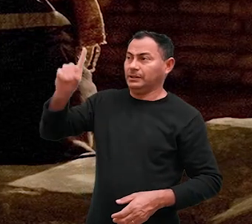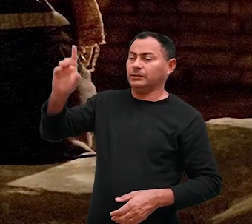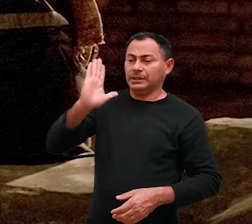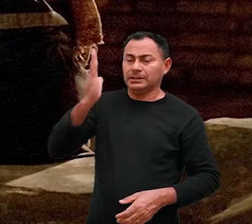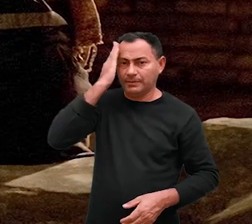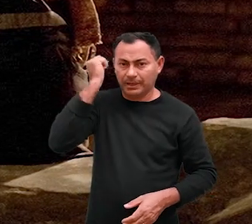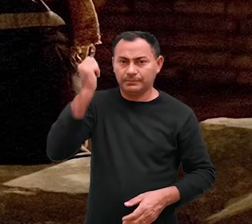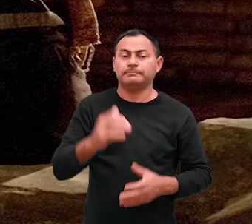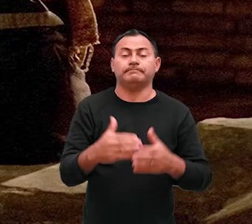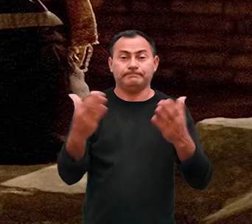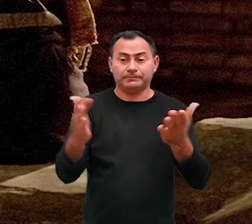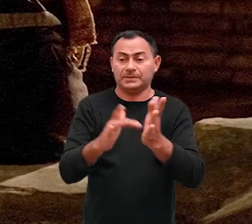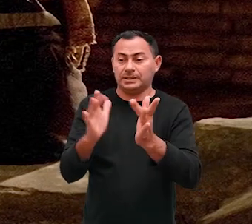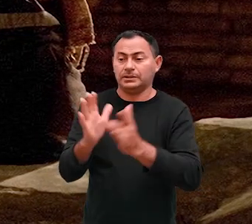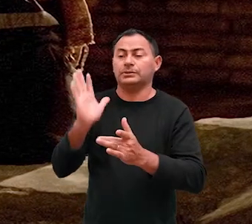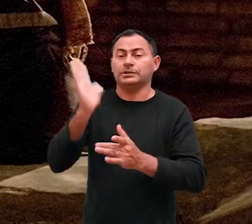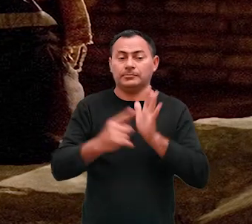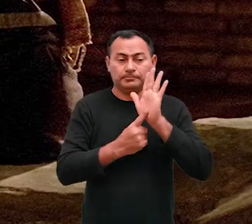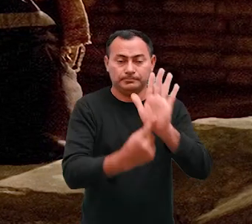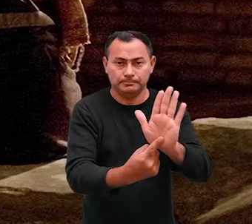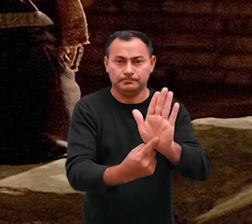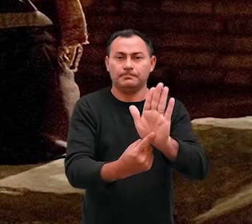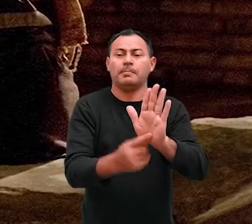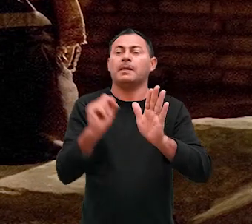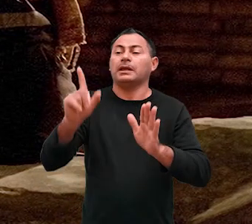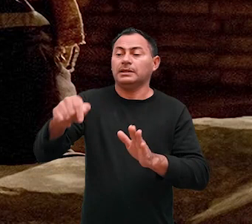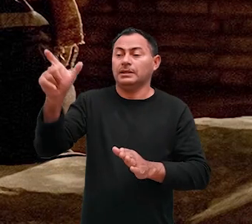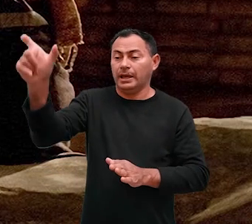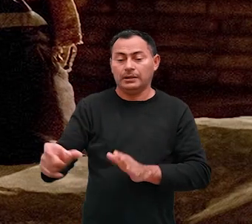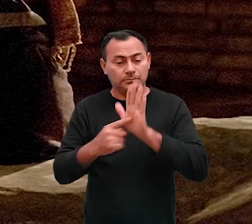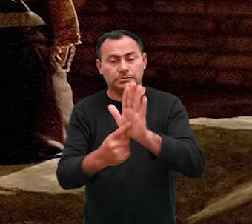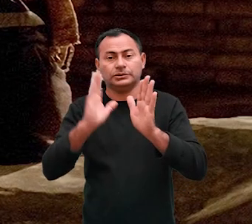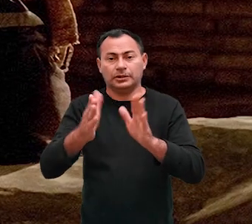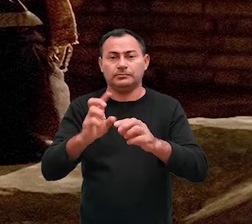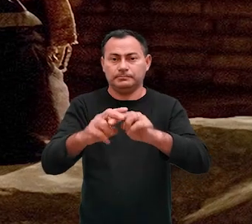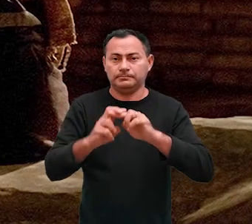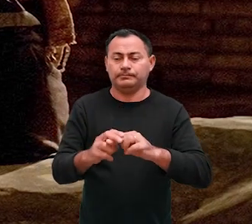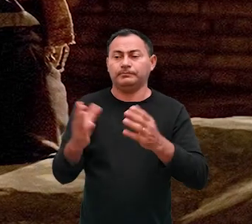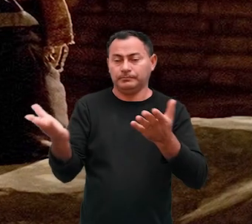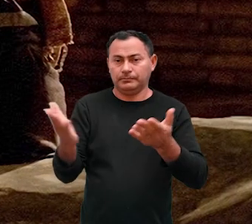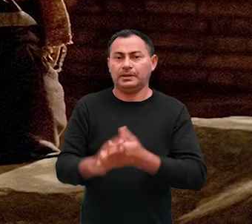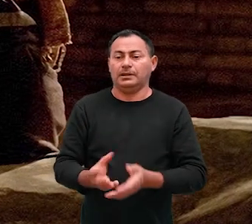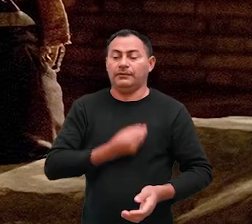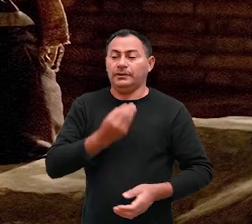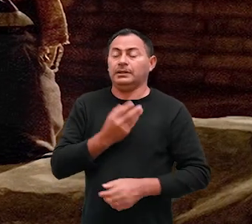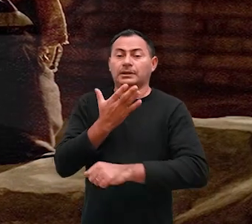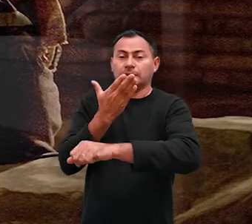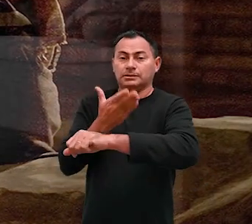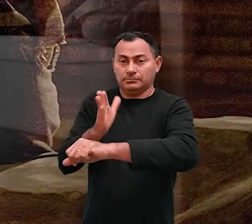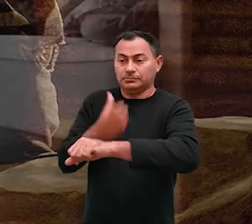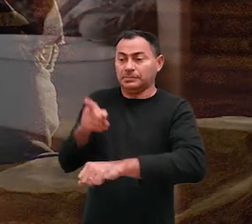Jesus. Jesus já tinha mostrado quem ele era, através da vida